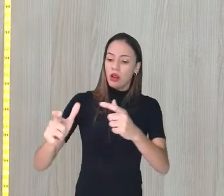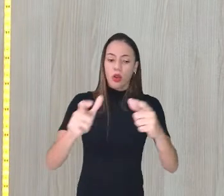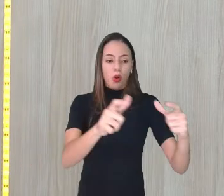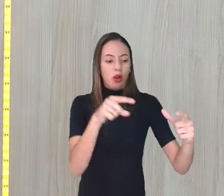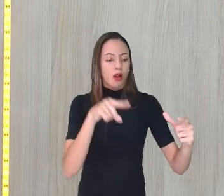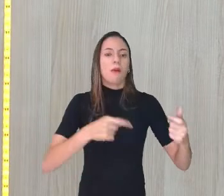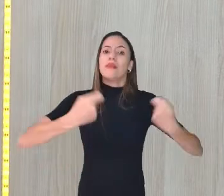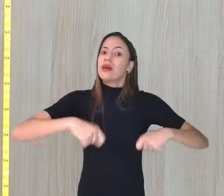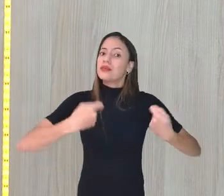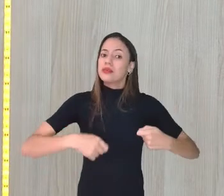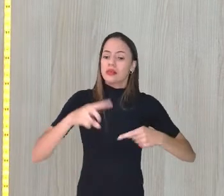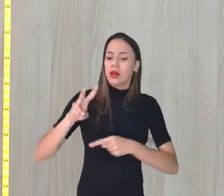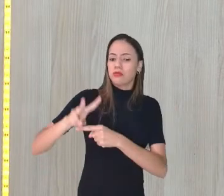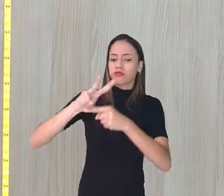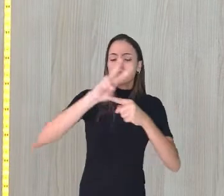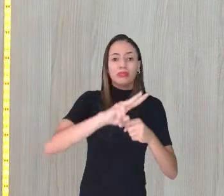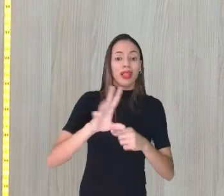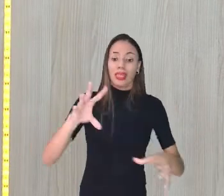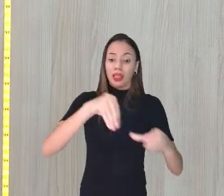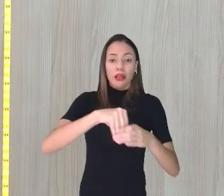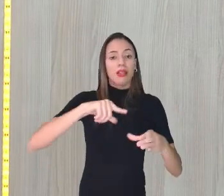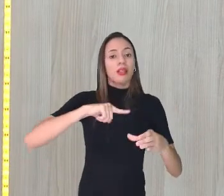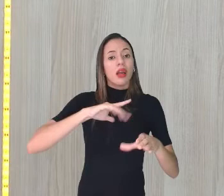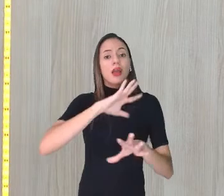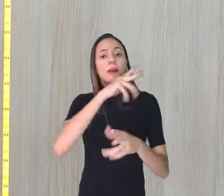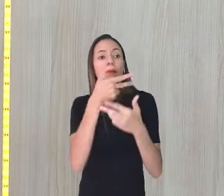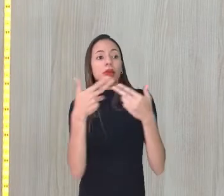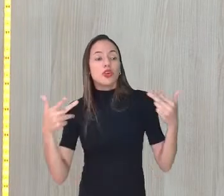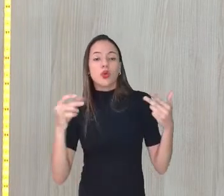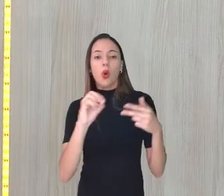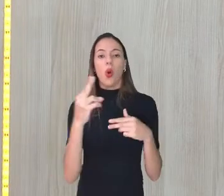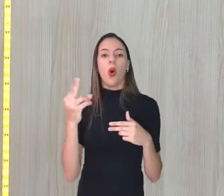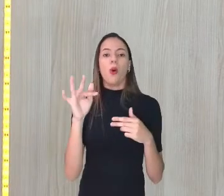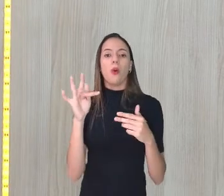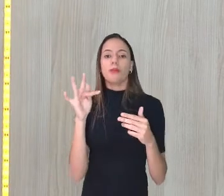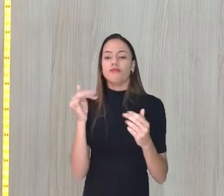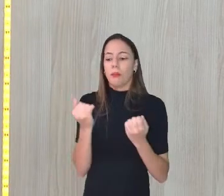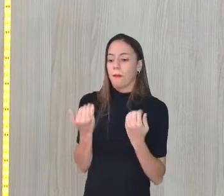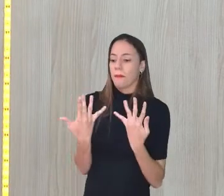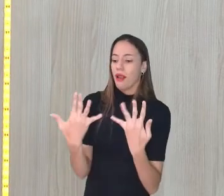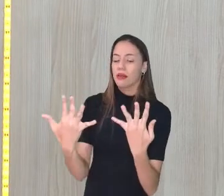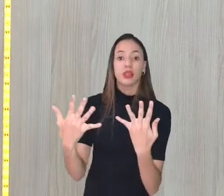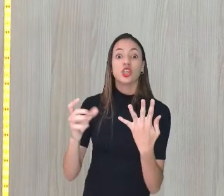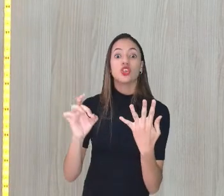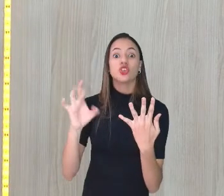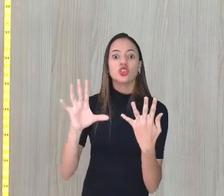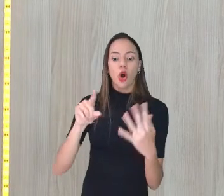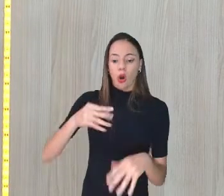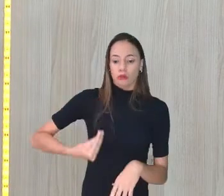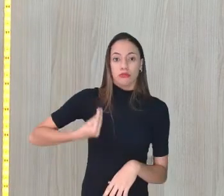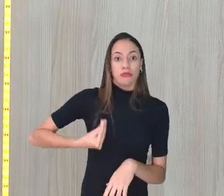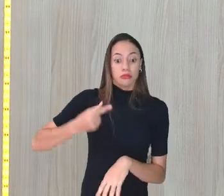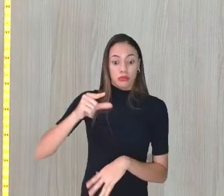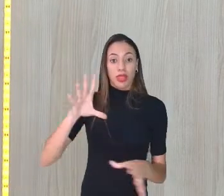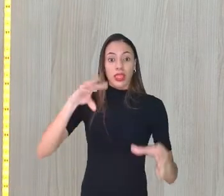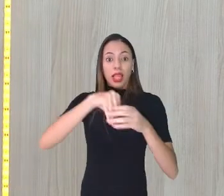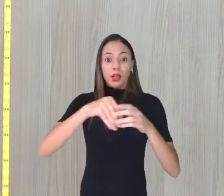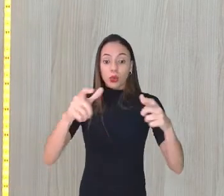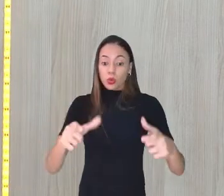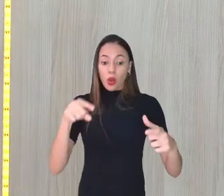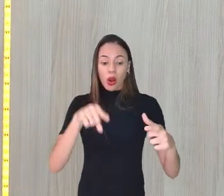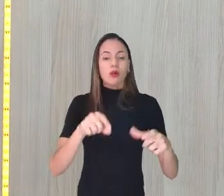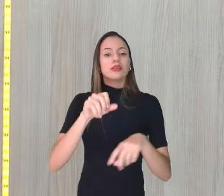precisa preservar, porque tem bicho, tem planta ali que só existe, né, É, naquela região. Se a gente não